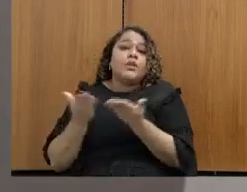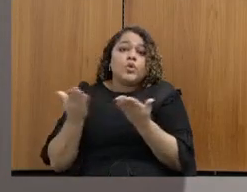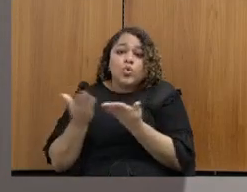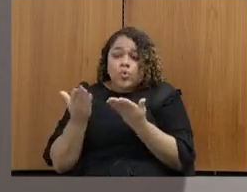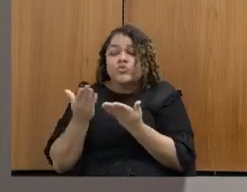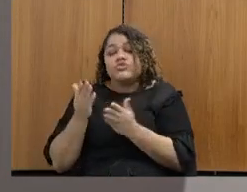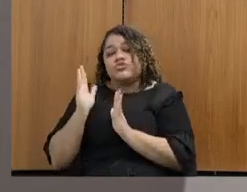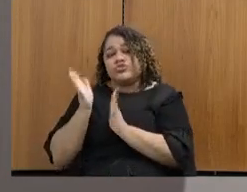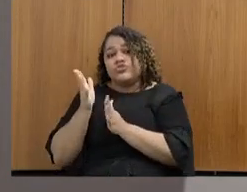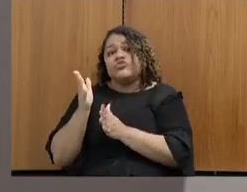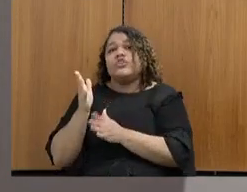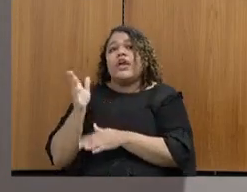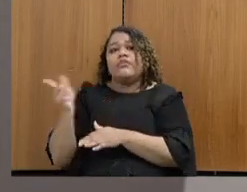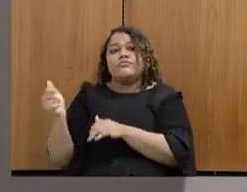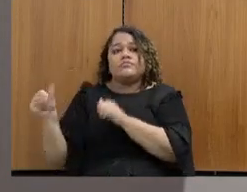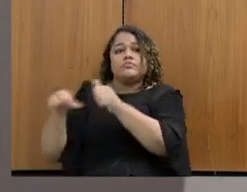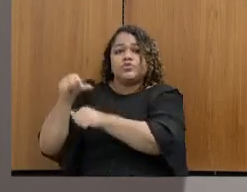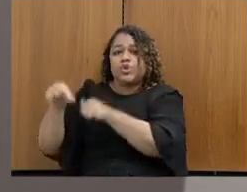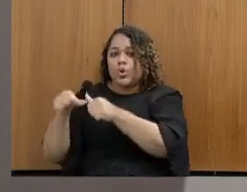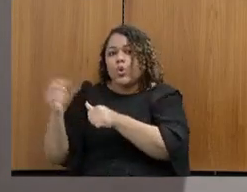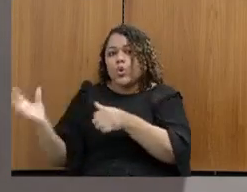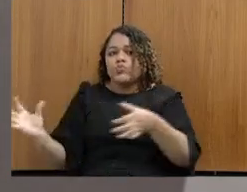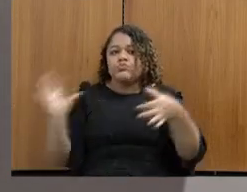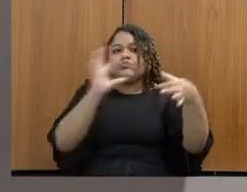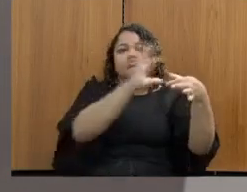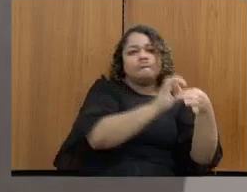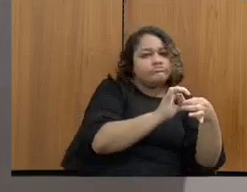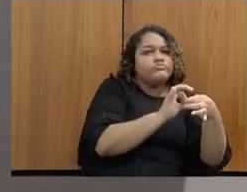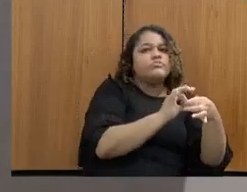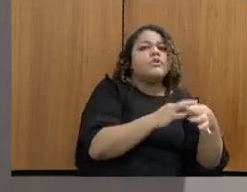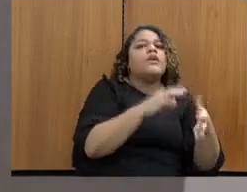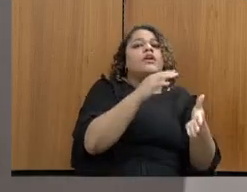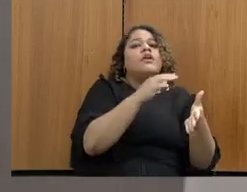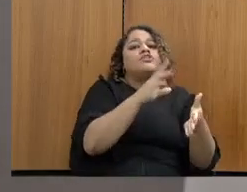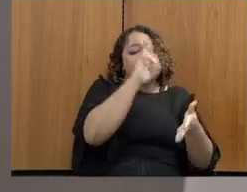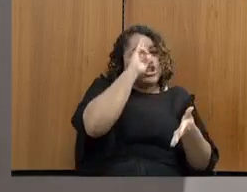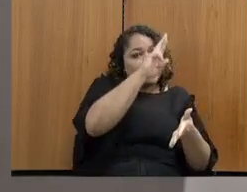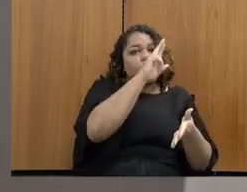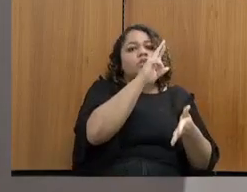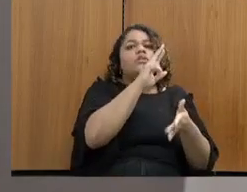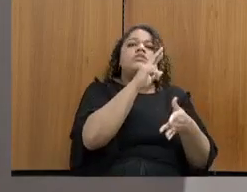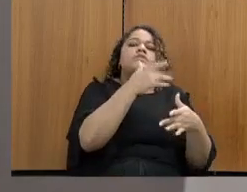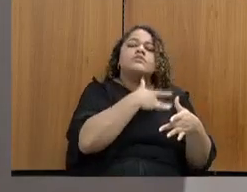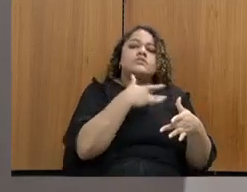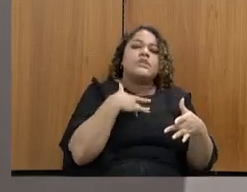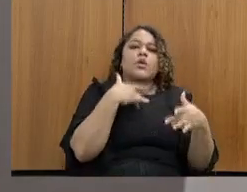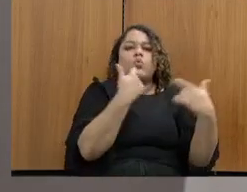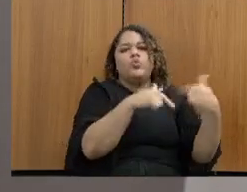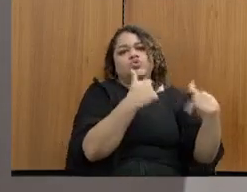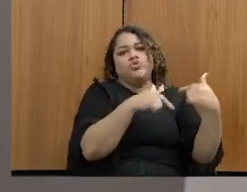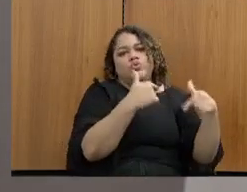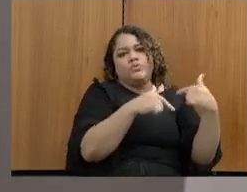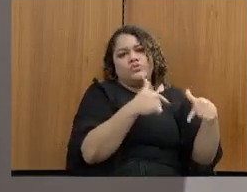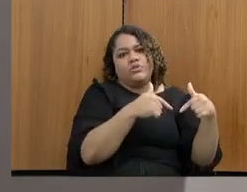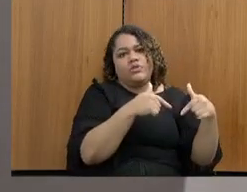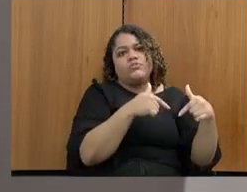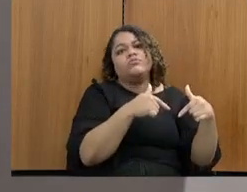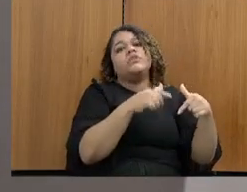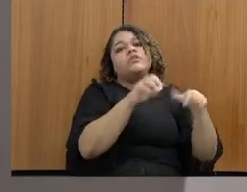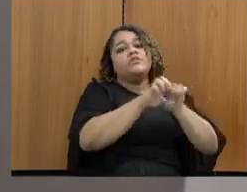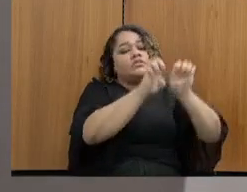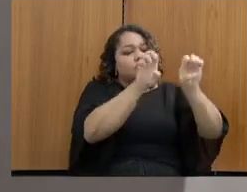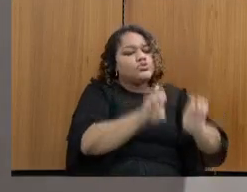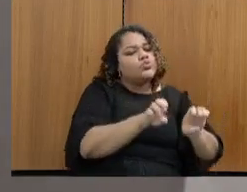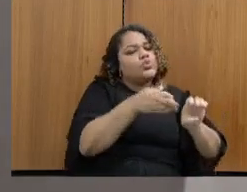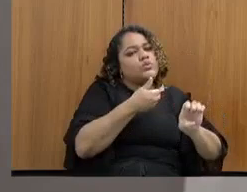como a diretoria de saúde ocupacional dentro da estrutura mais adequada também que a estrutura do nosso Hospital da Polícia